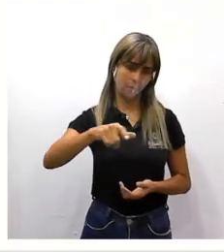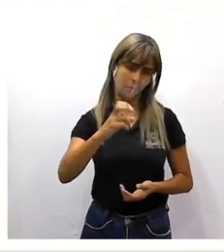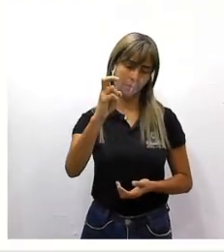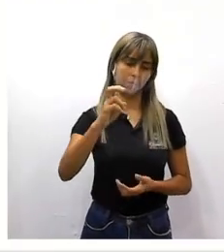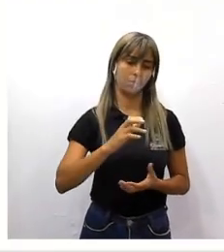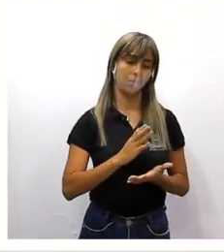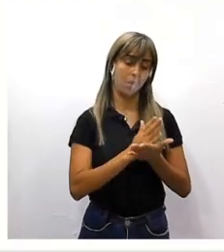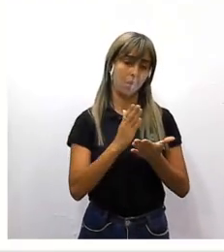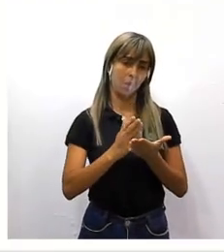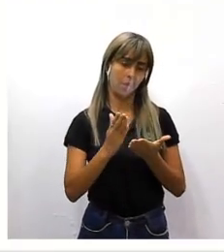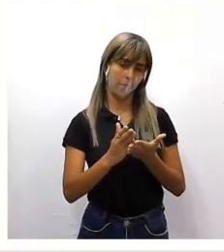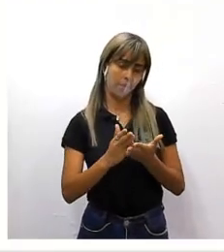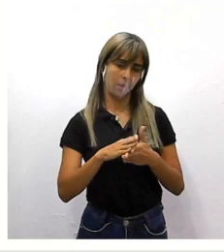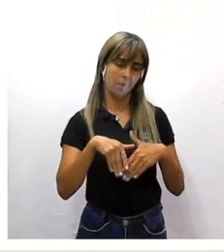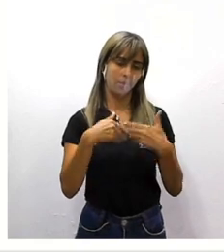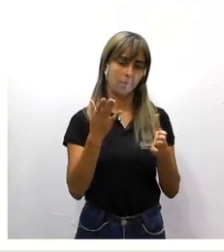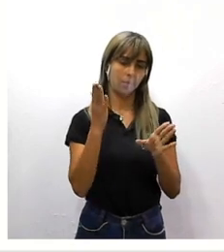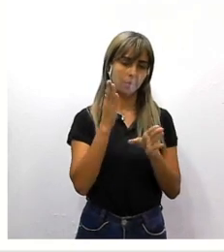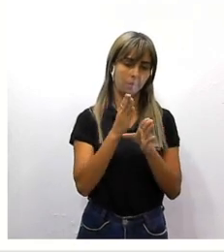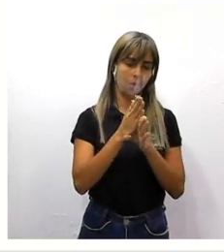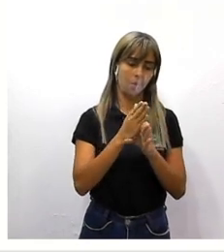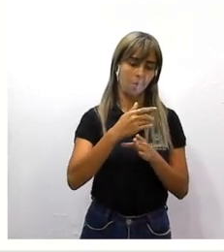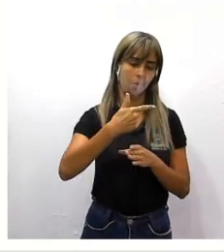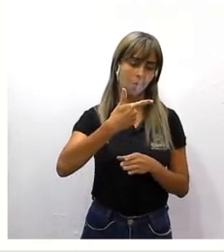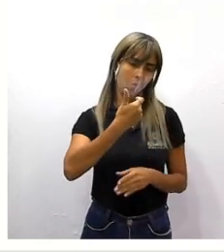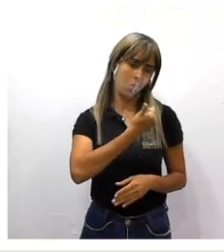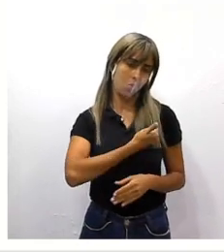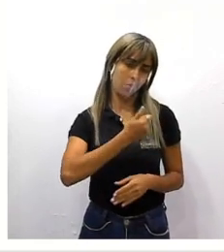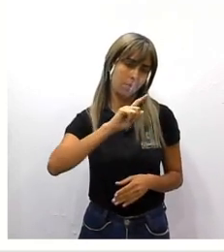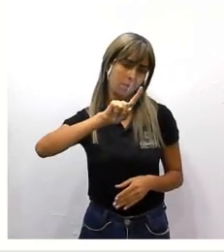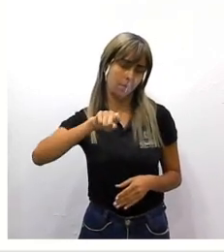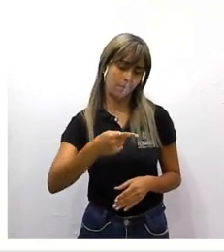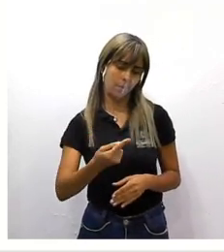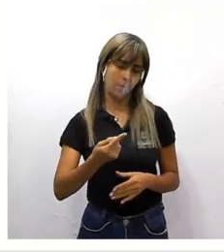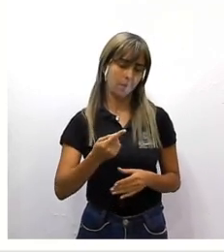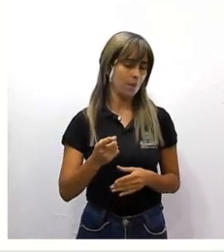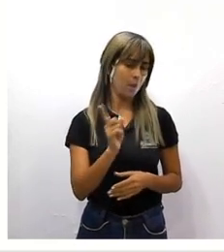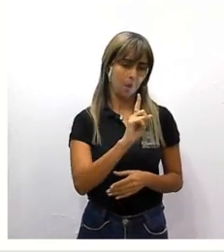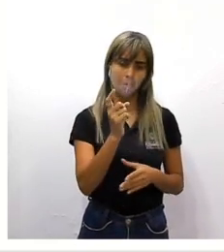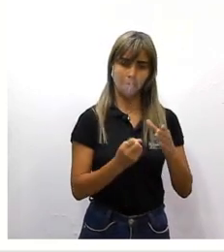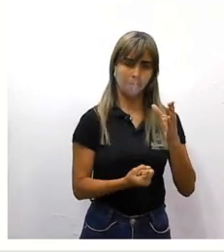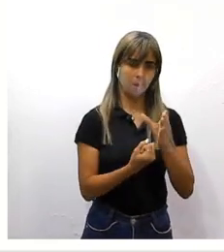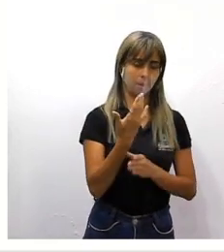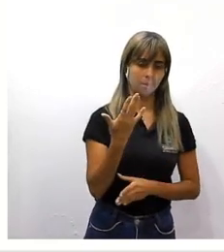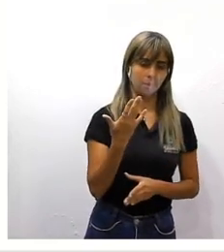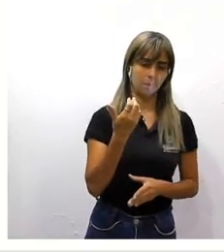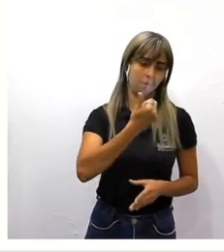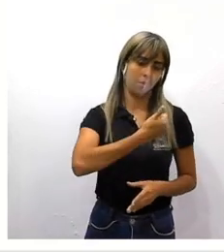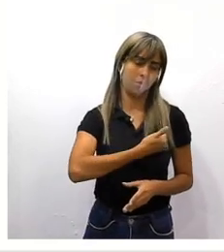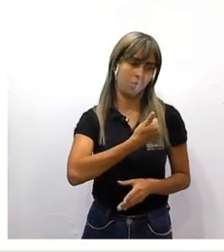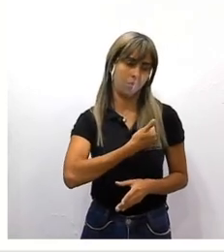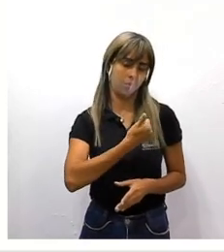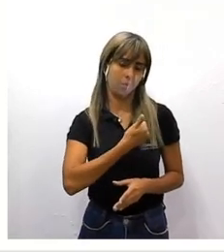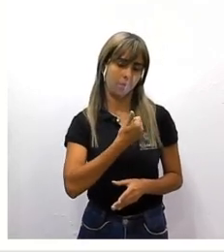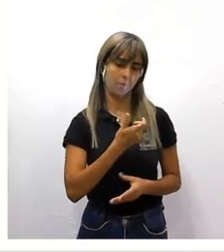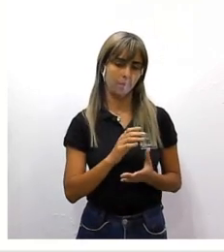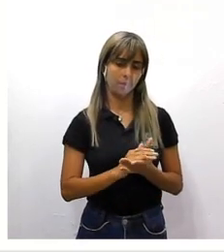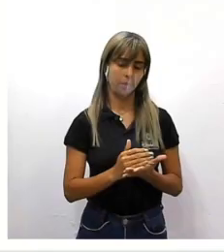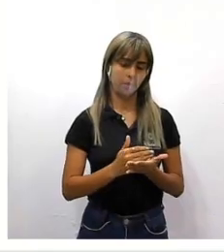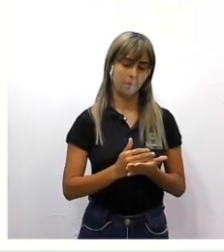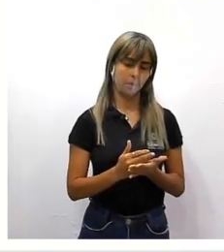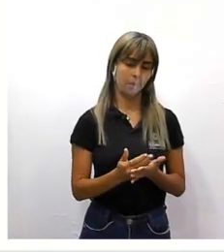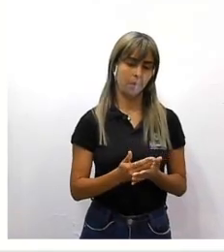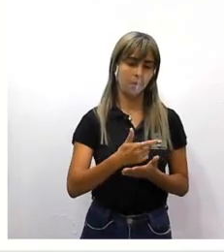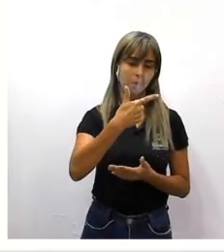pelo outro, a gente pode encontrar o número sem a vírgula, ou nesse caso a vírgula não aparece, o número com a casa decimal finita, que